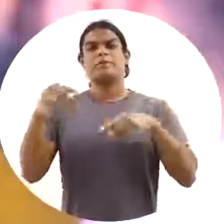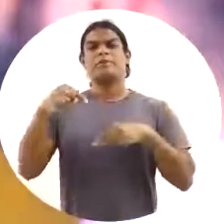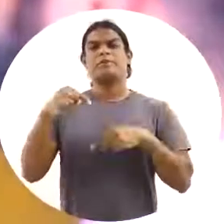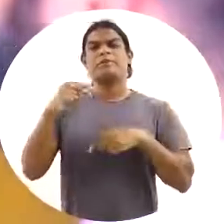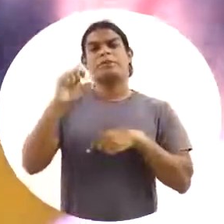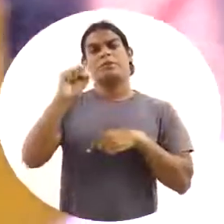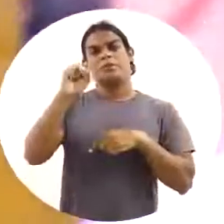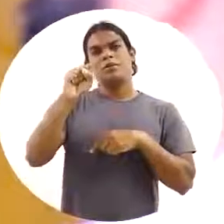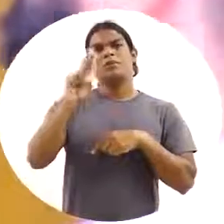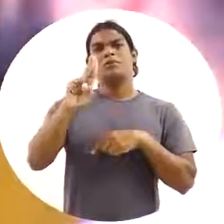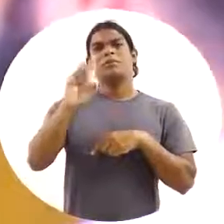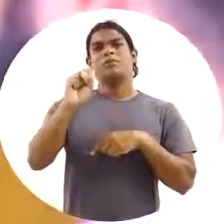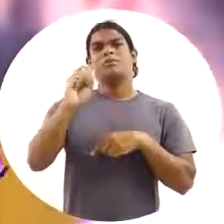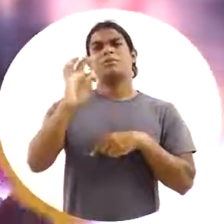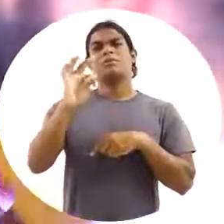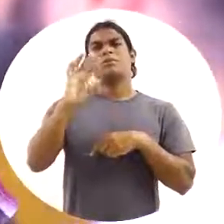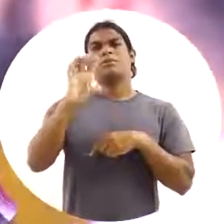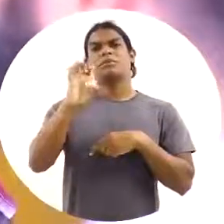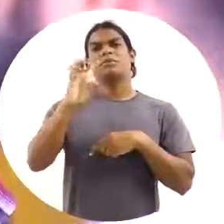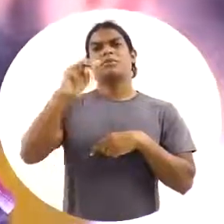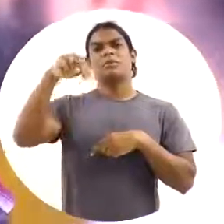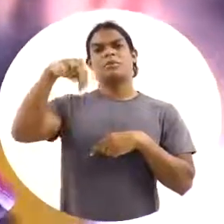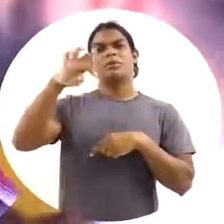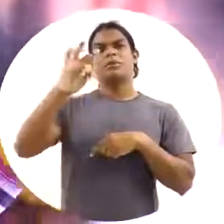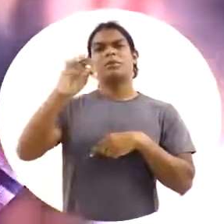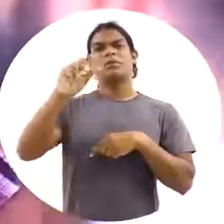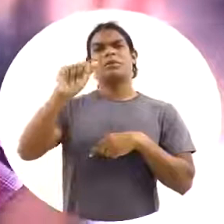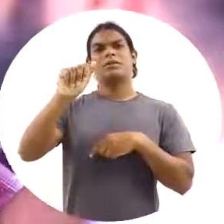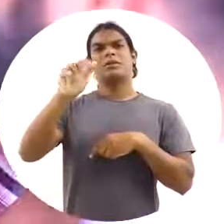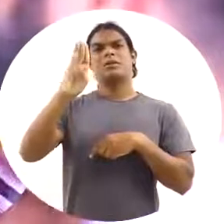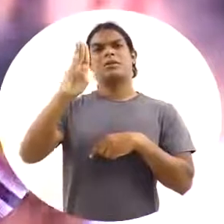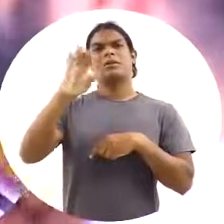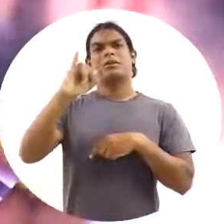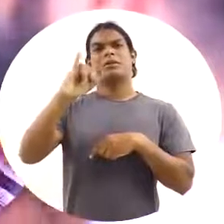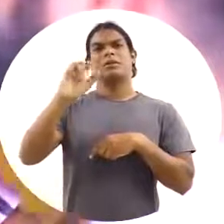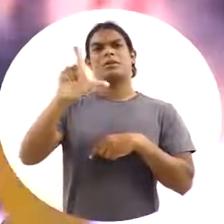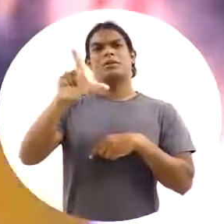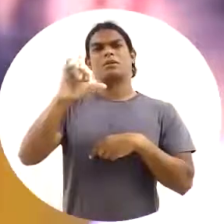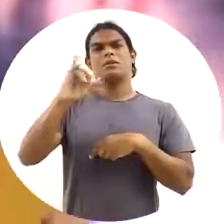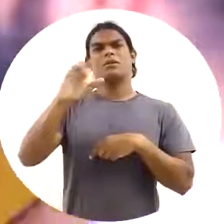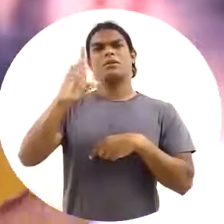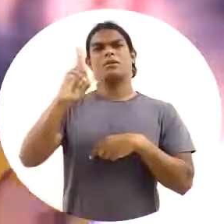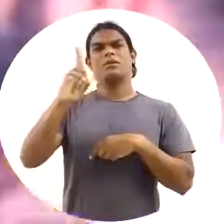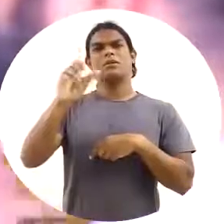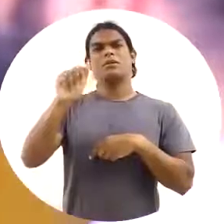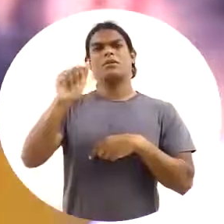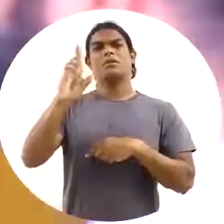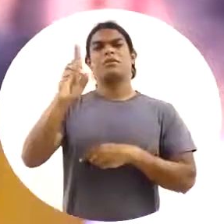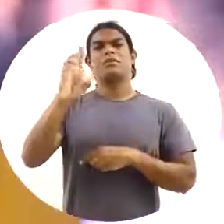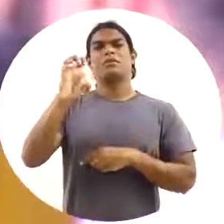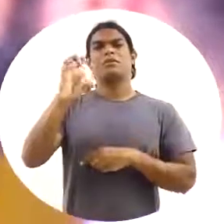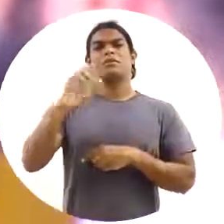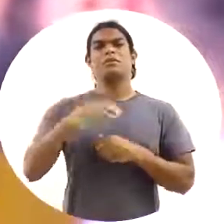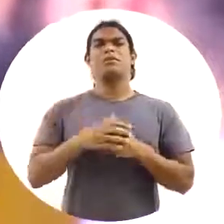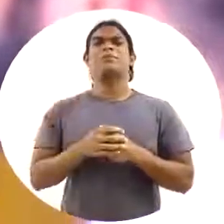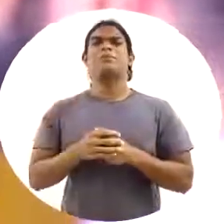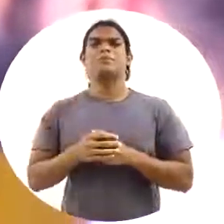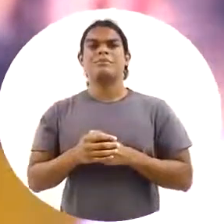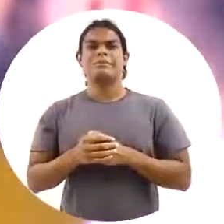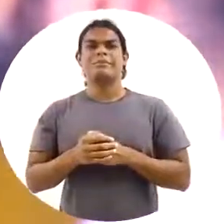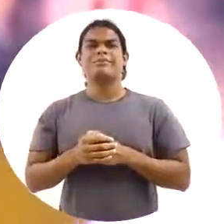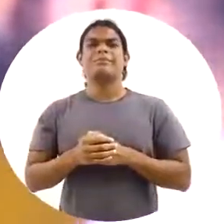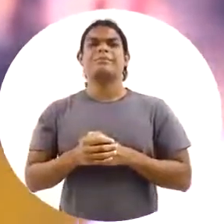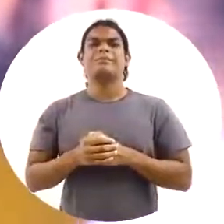lado mercadológico. A gente não passou por processos desses, por exemplo, 40 anos que esses indivíduos passaram para